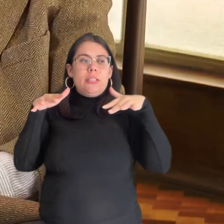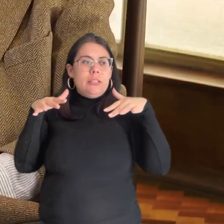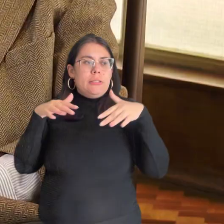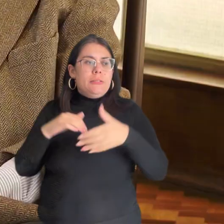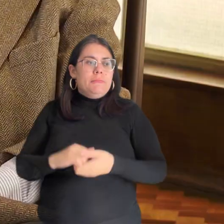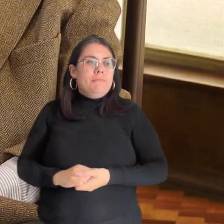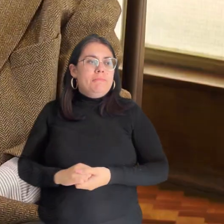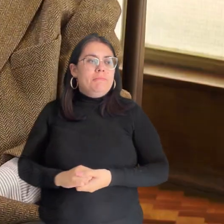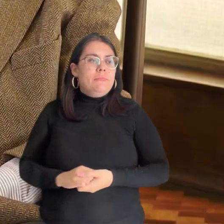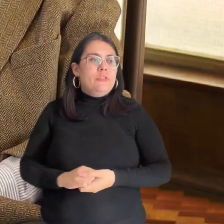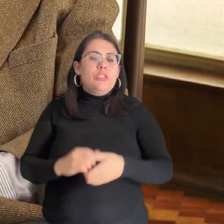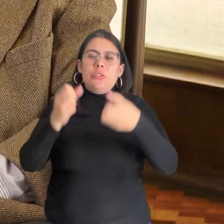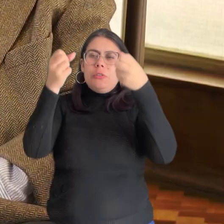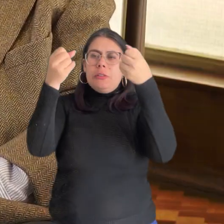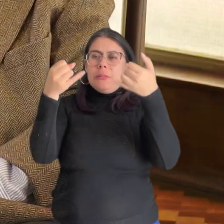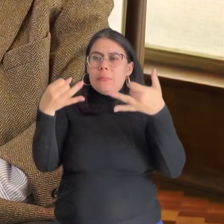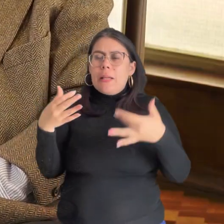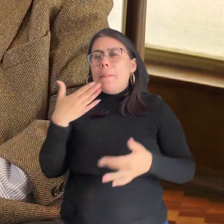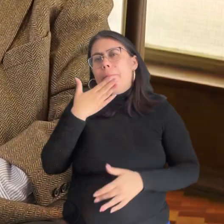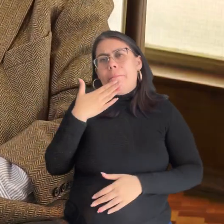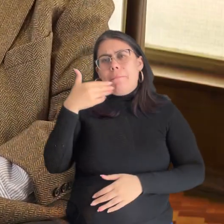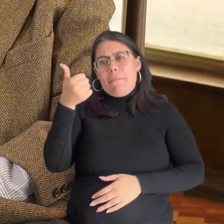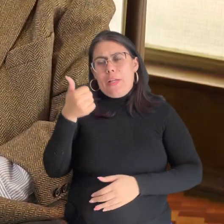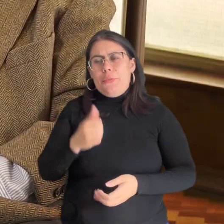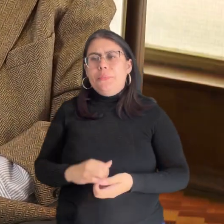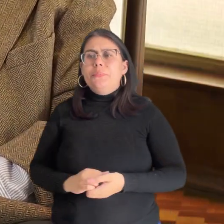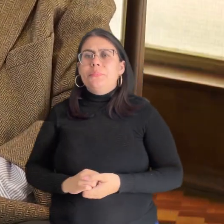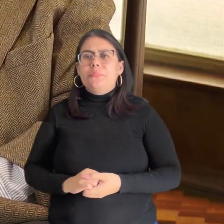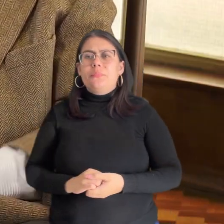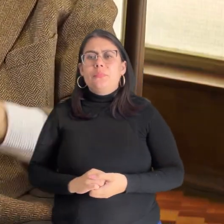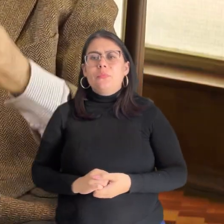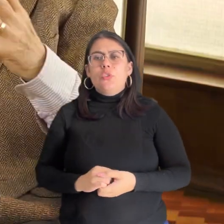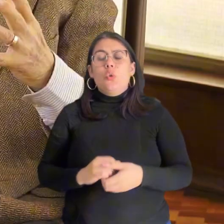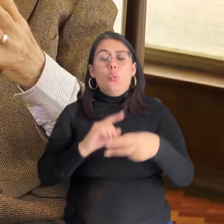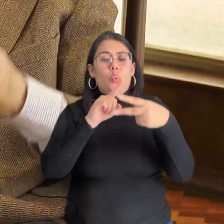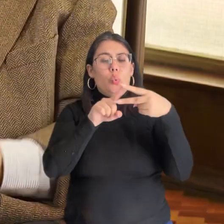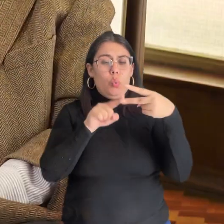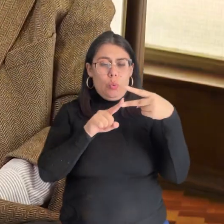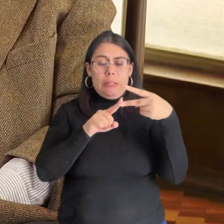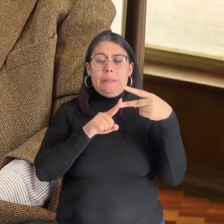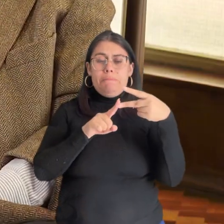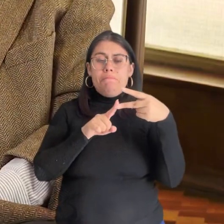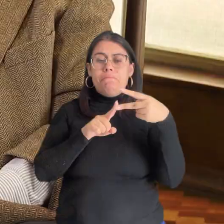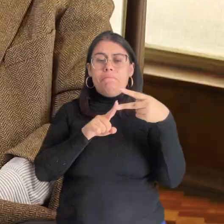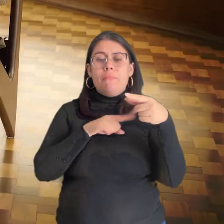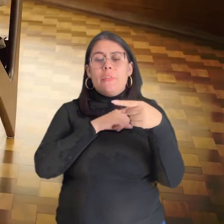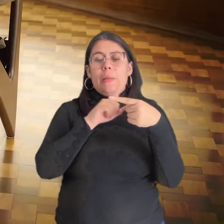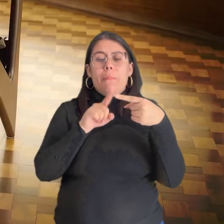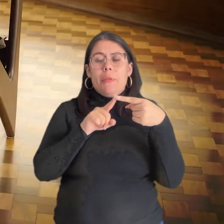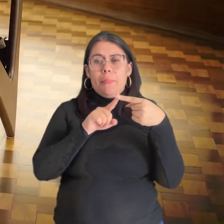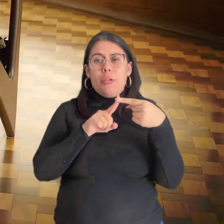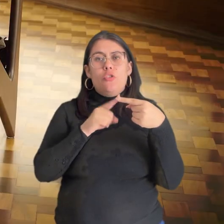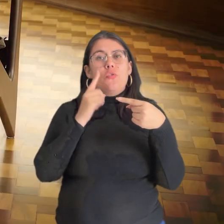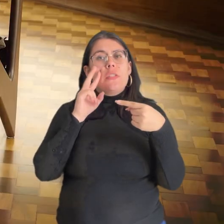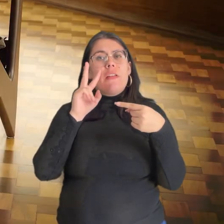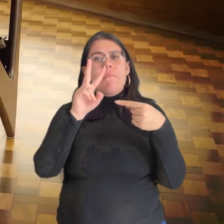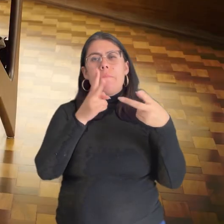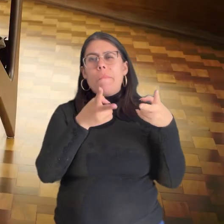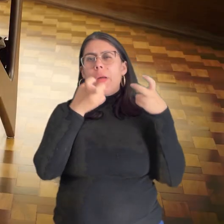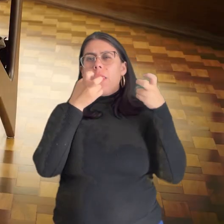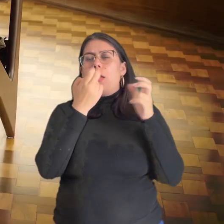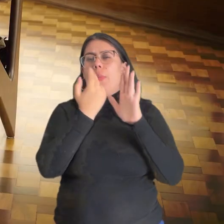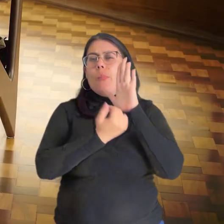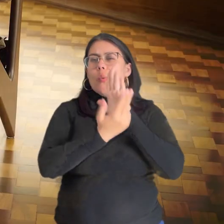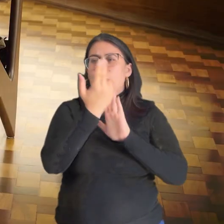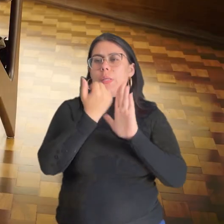plateia. Deixa eu explicar um pouquinho melhor duas coisas. Primeiro, se você olha os